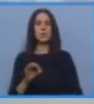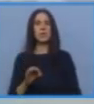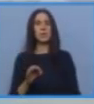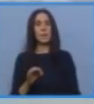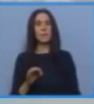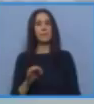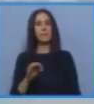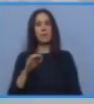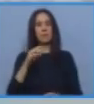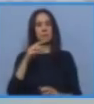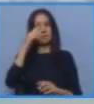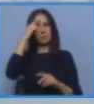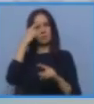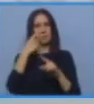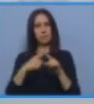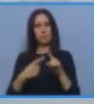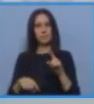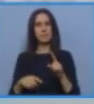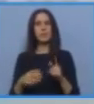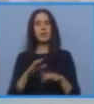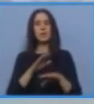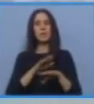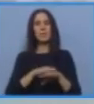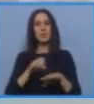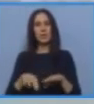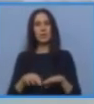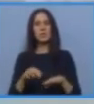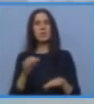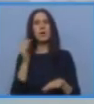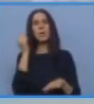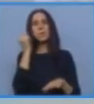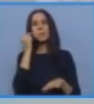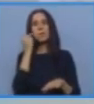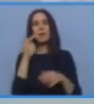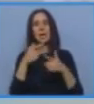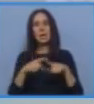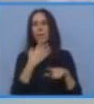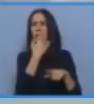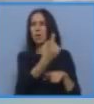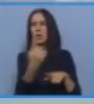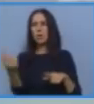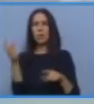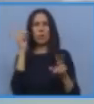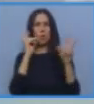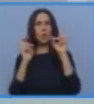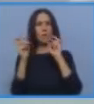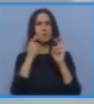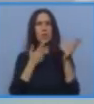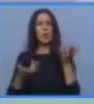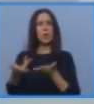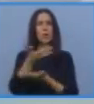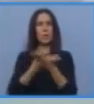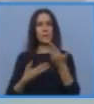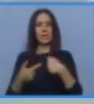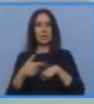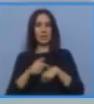o espanto deriva de cada um os ouvir falar na sua própria língua. No meu tempo em que